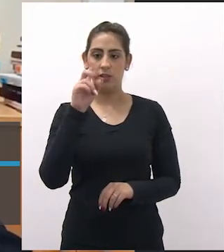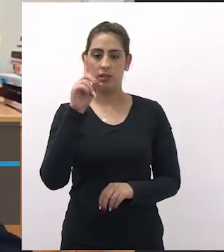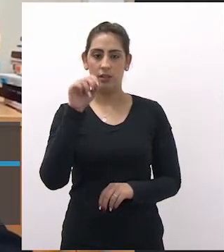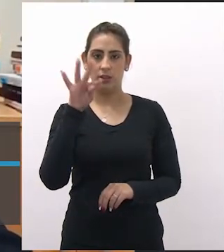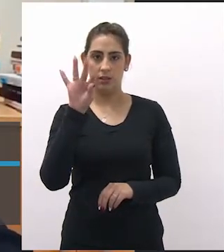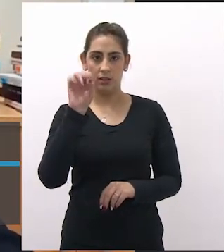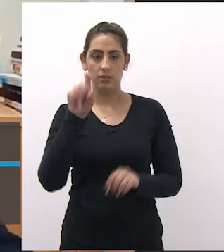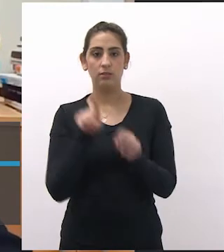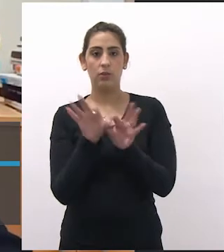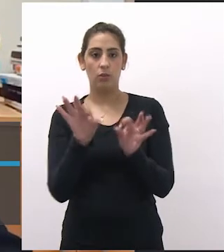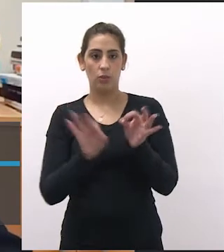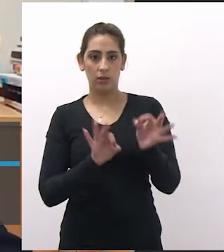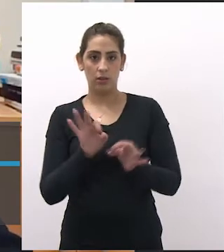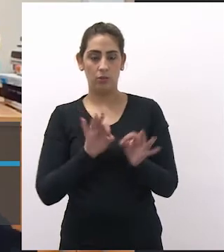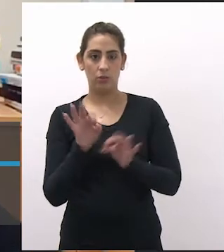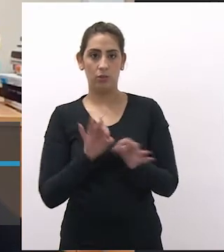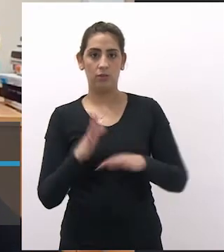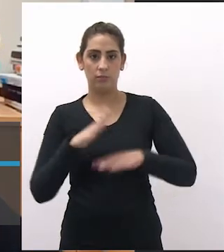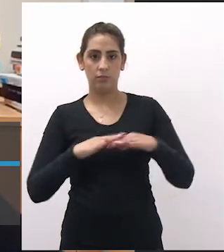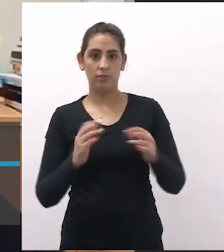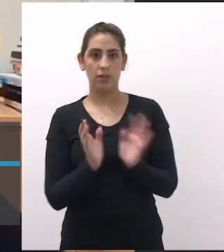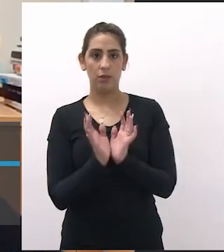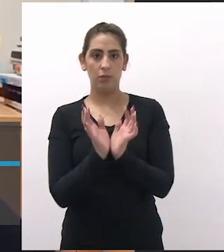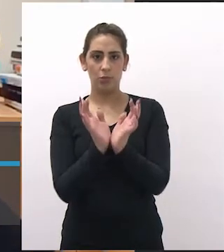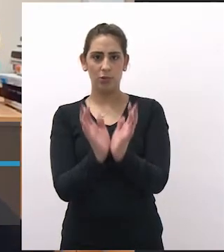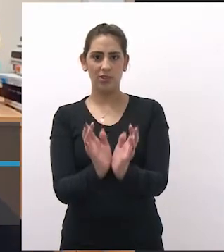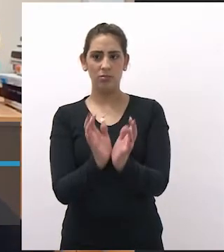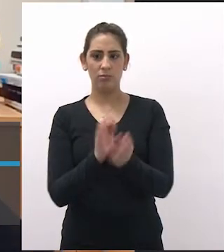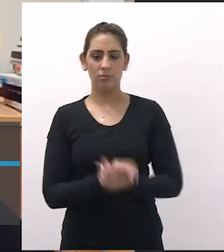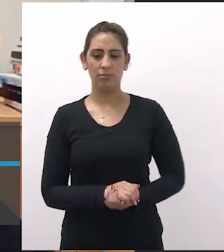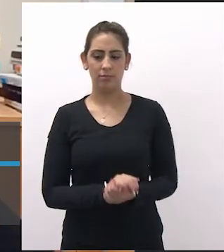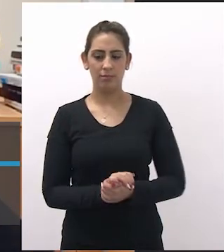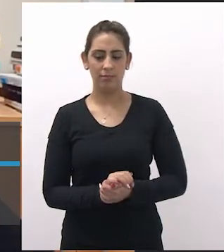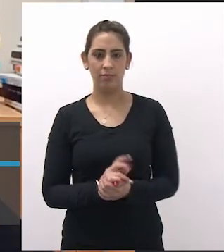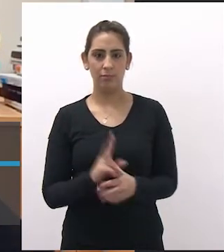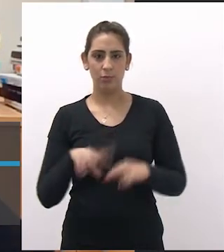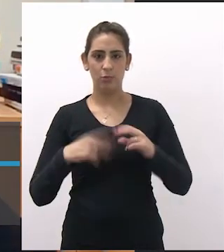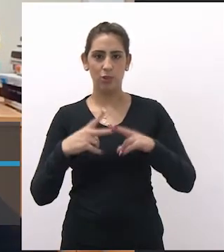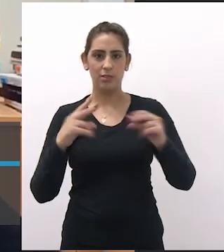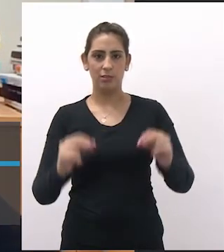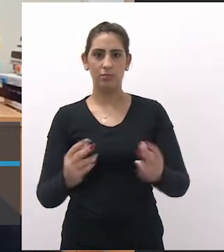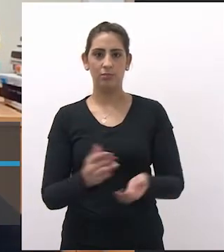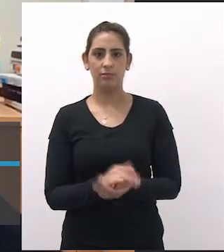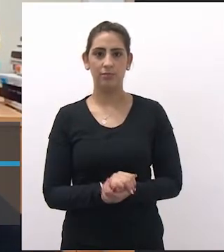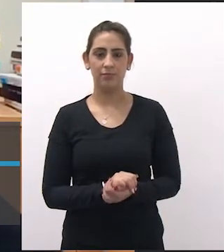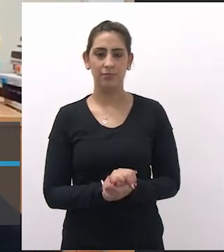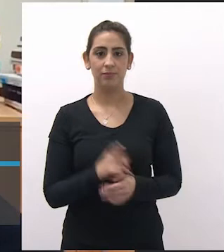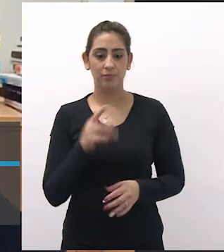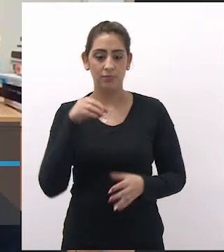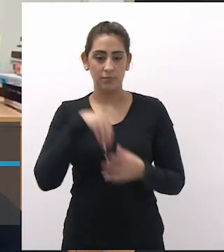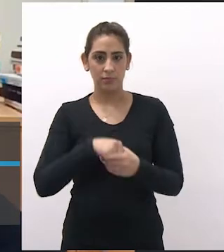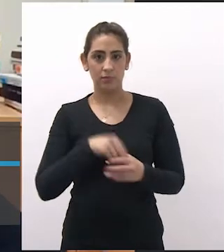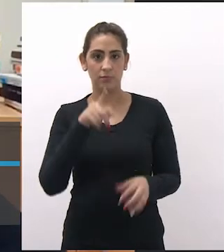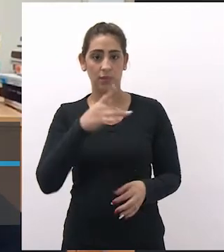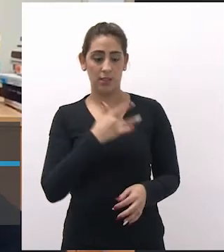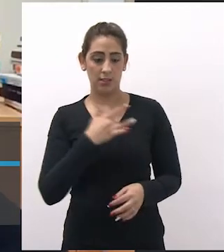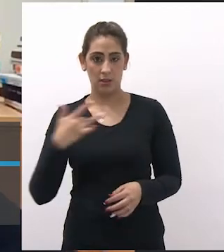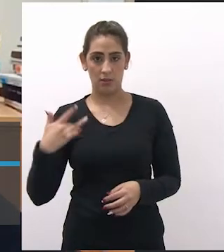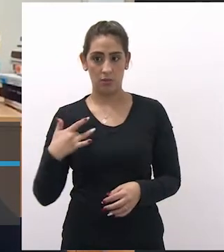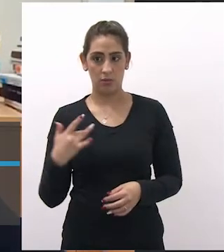coordenadora de promoção e prevenção à saúde da Fundação Estadual de Saúde, que é a